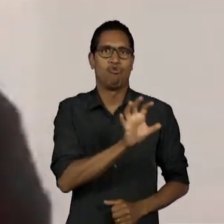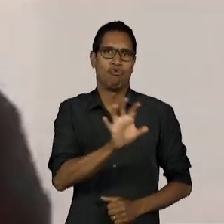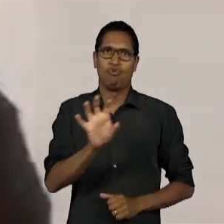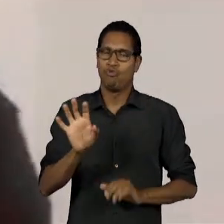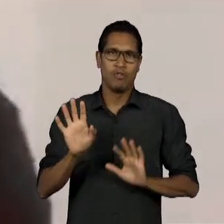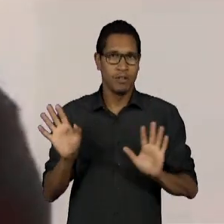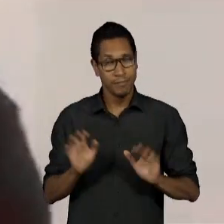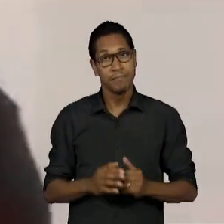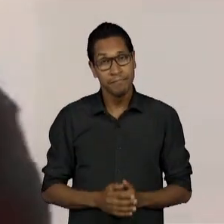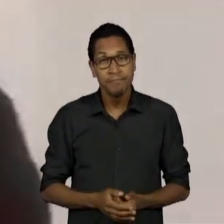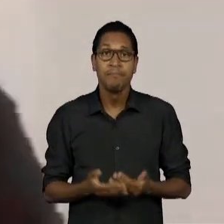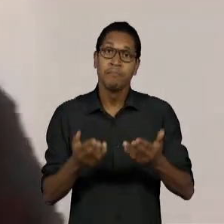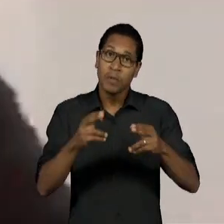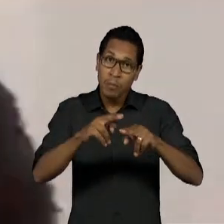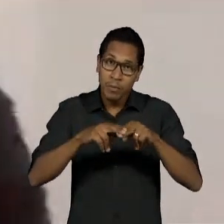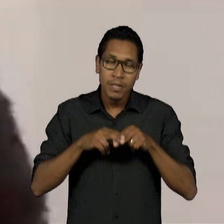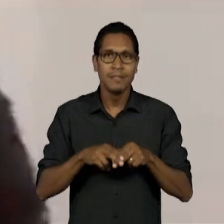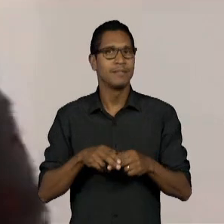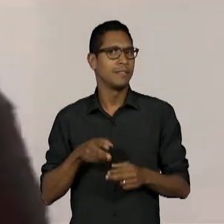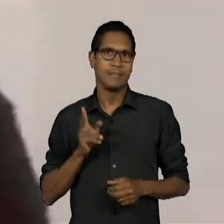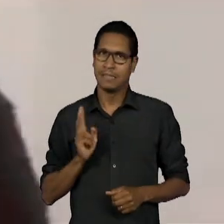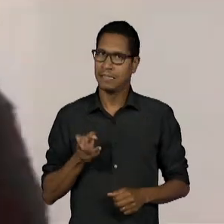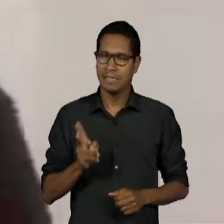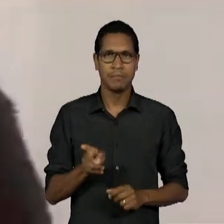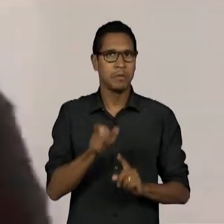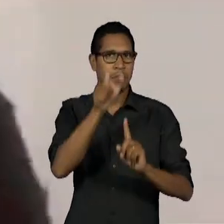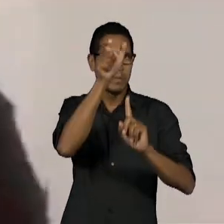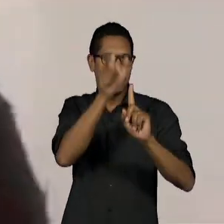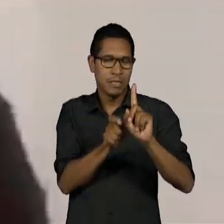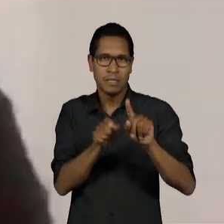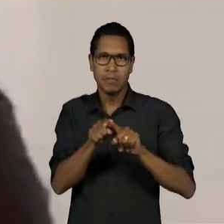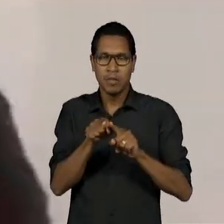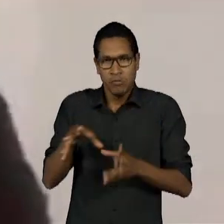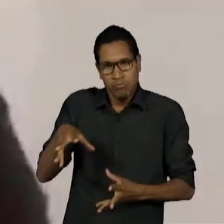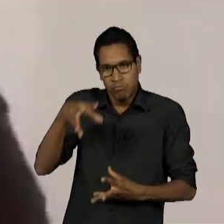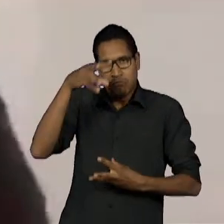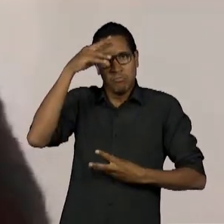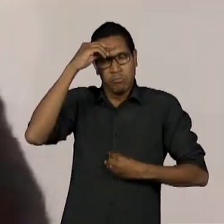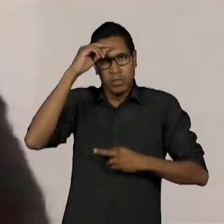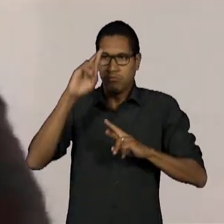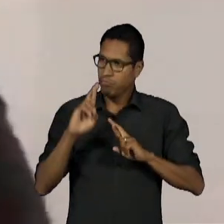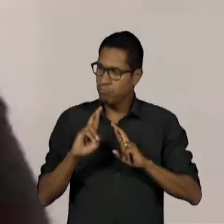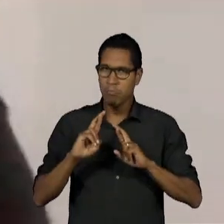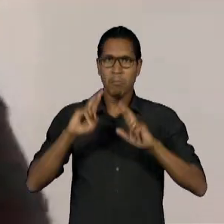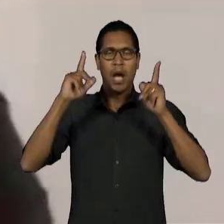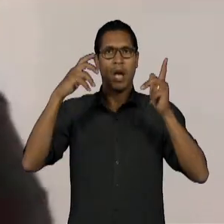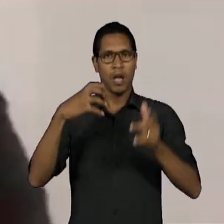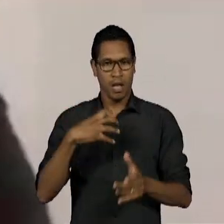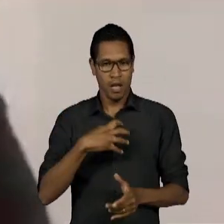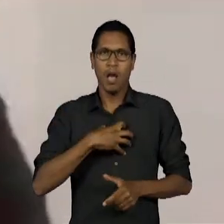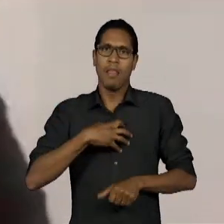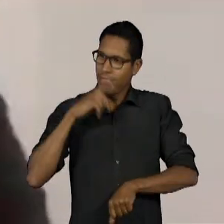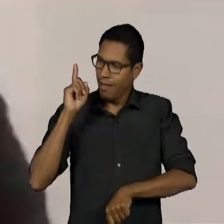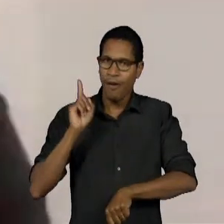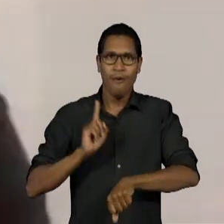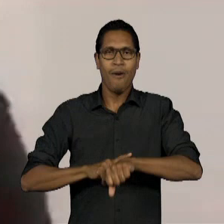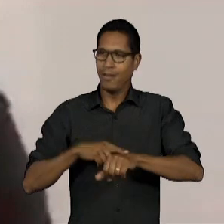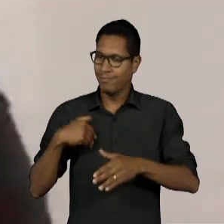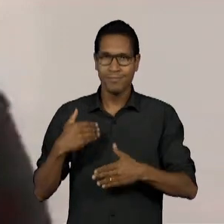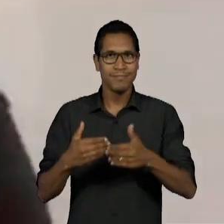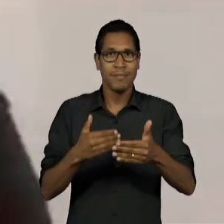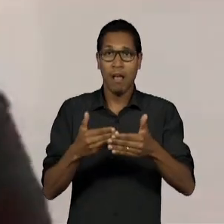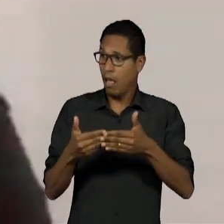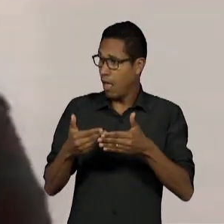estamos sendo surpreendidas com uma reação desconhecida até aquele momento por